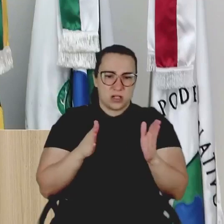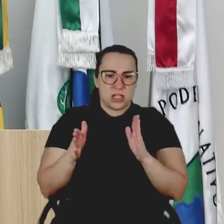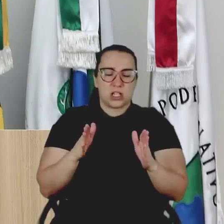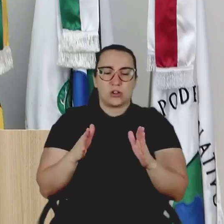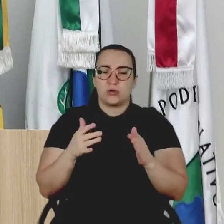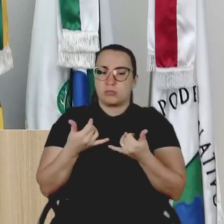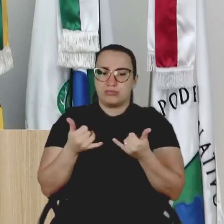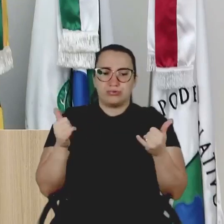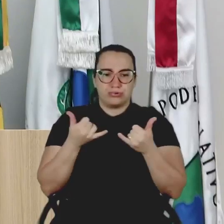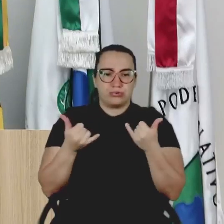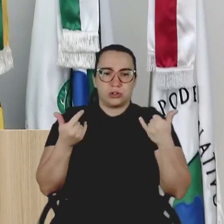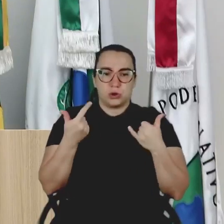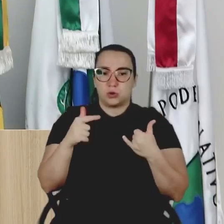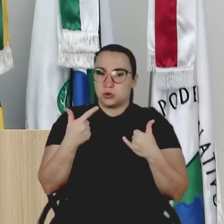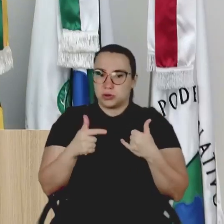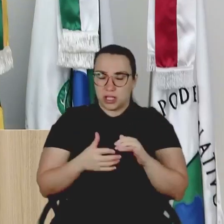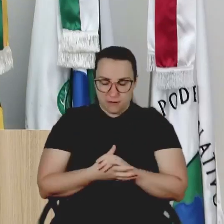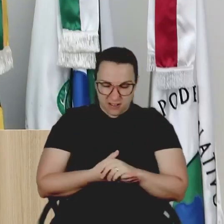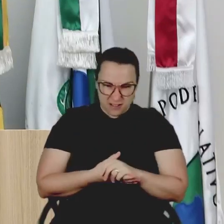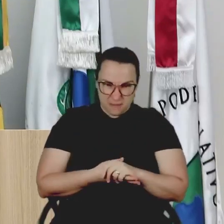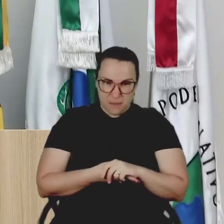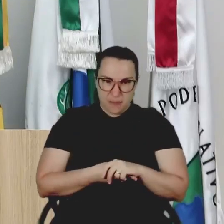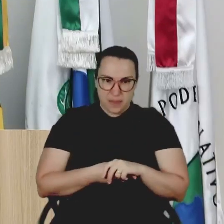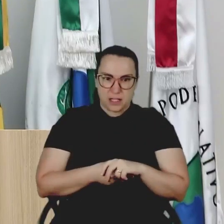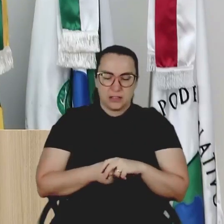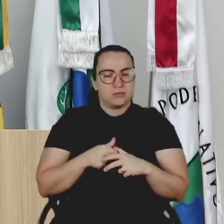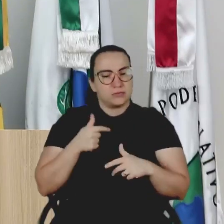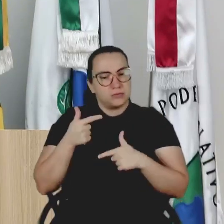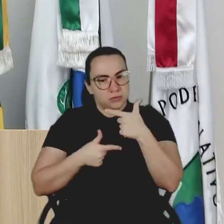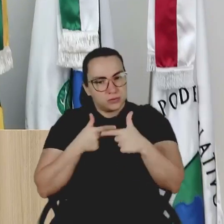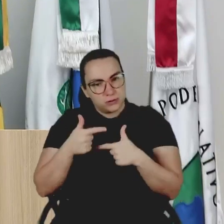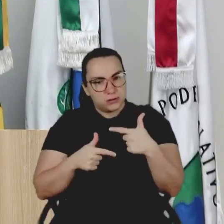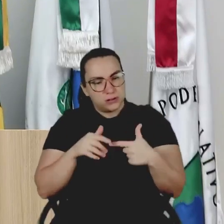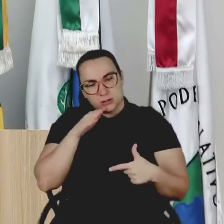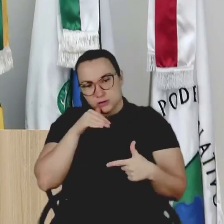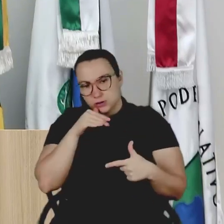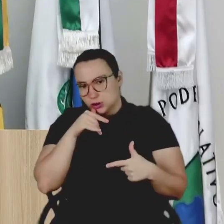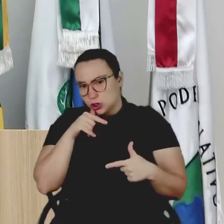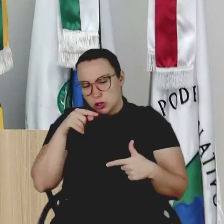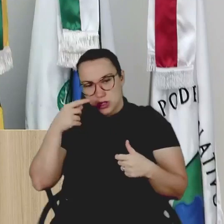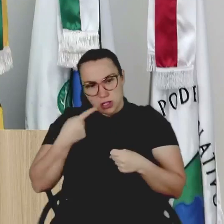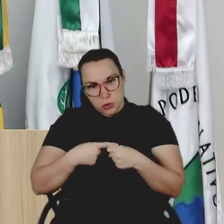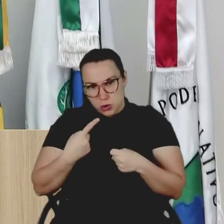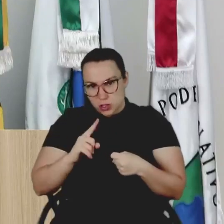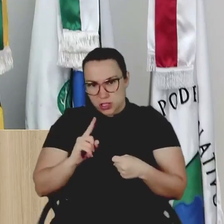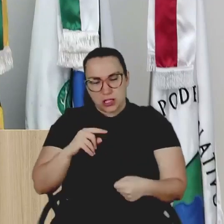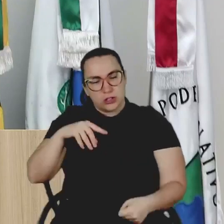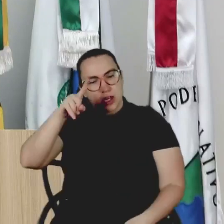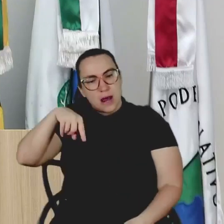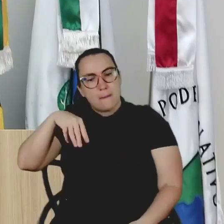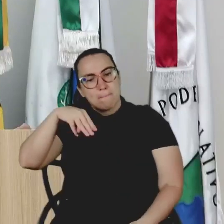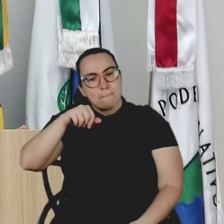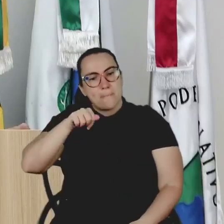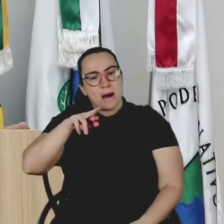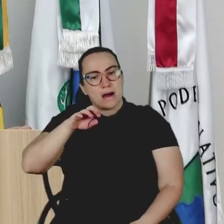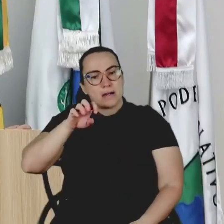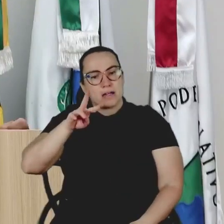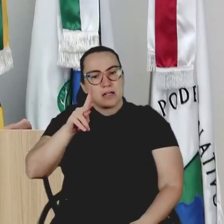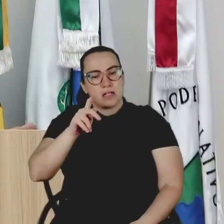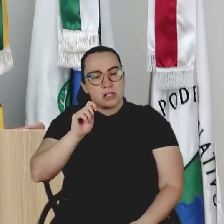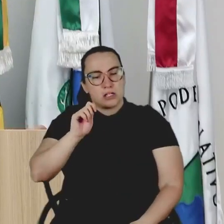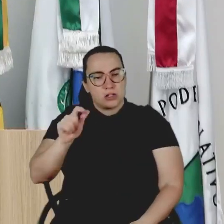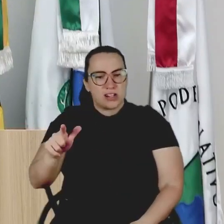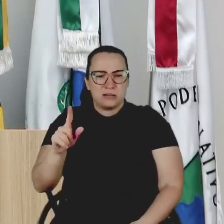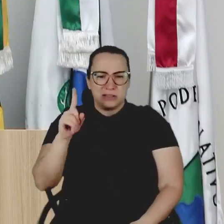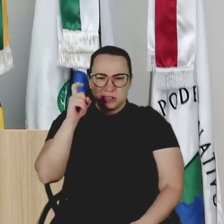energia, porém, a prestadora de serviço não é da cidade, é de Marechal, e a gente tem essa dificuldade de ser atendido